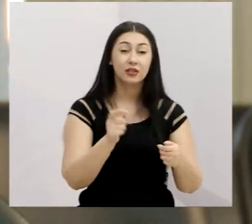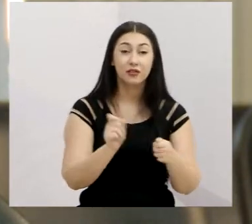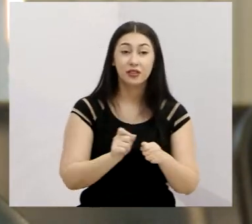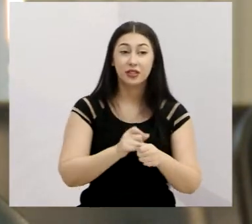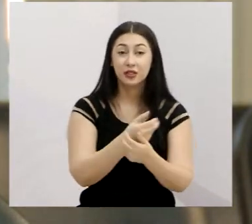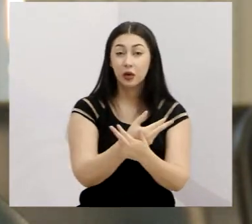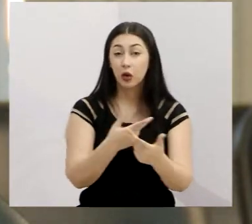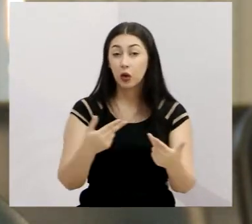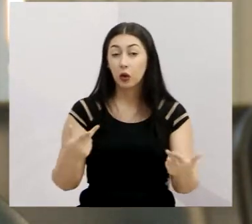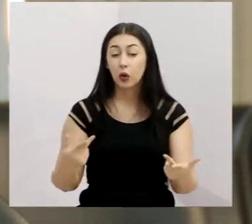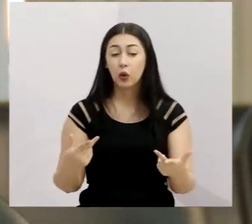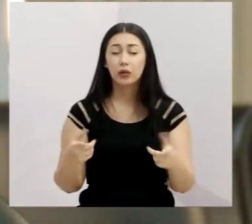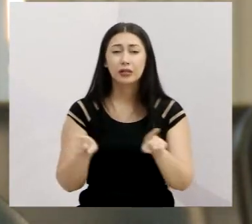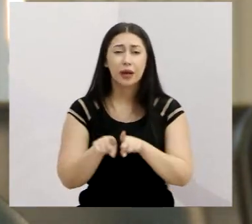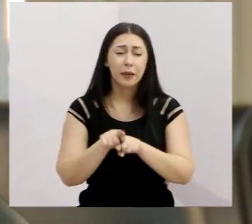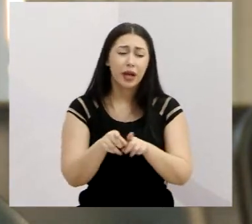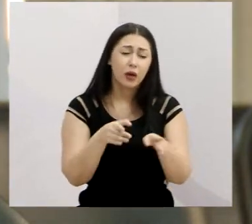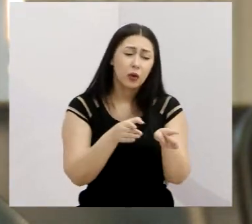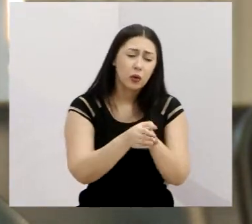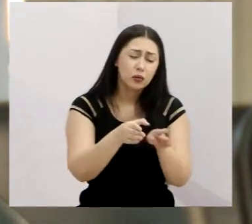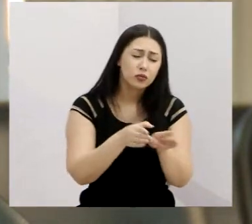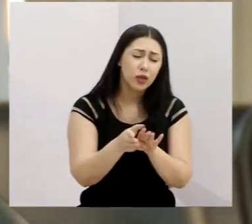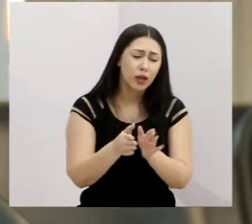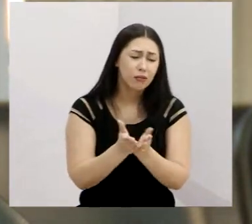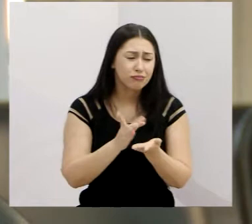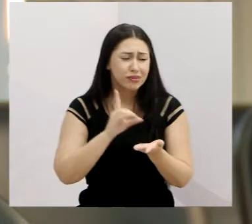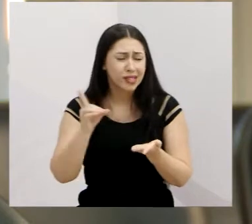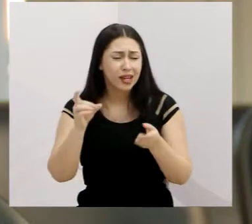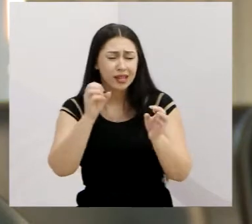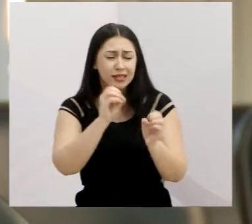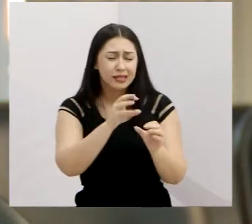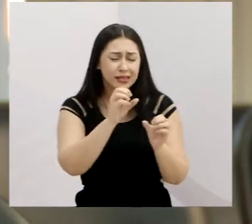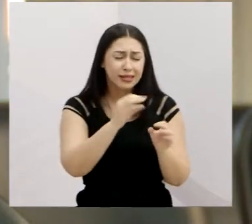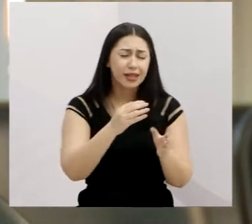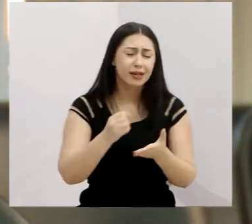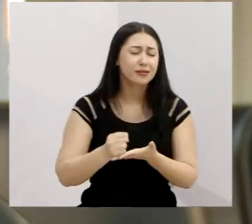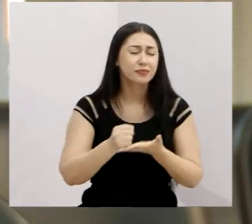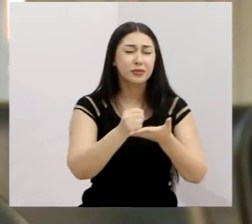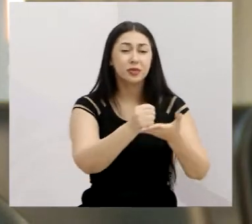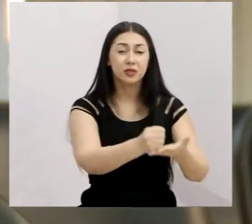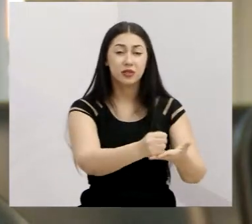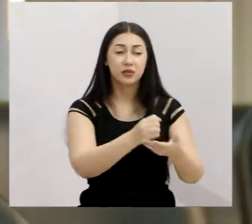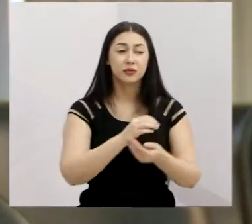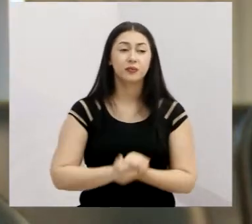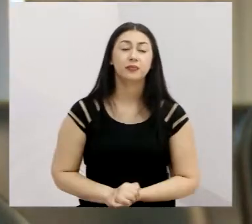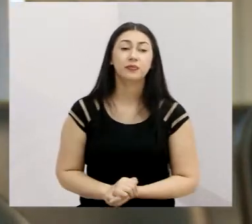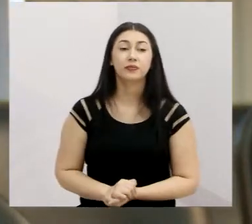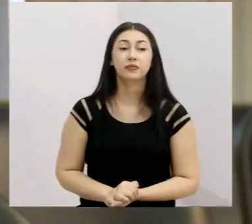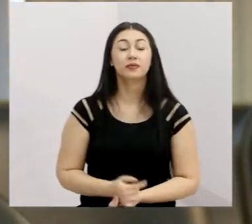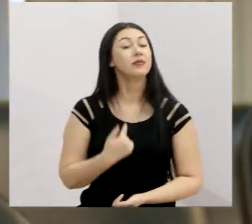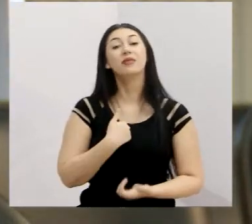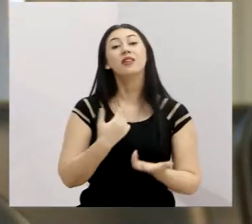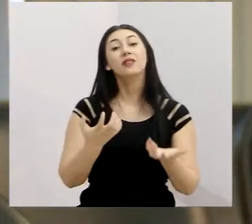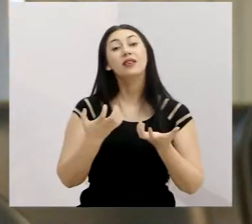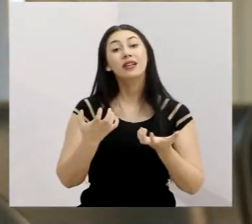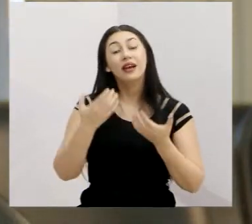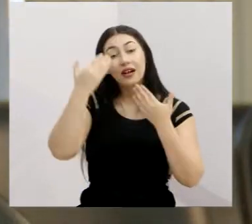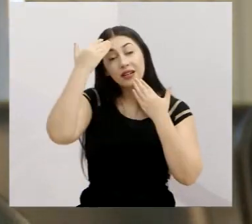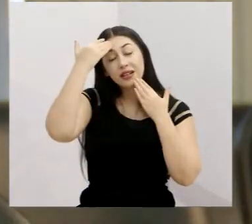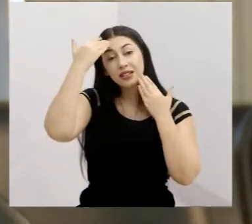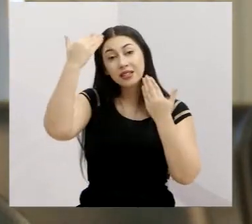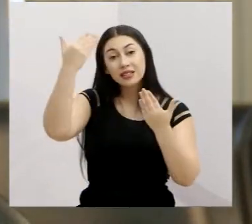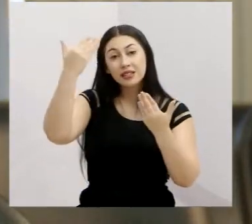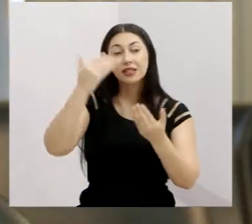coisas dando uma palavra levando a palavra para ela dando um auxílio no que elas precisam né Eu gostaria de estar